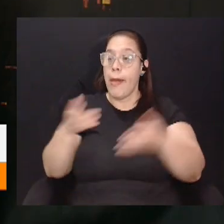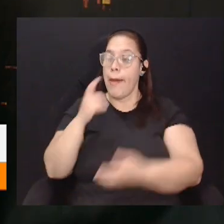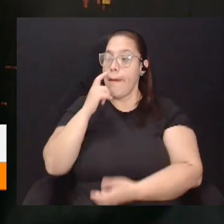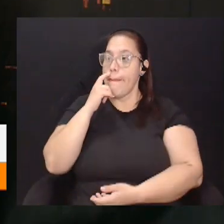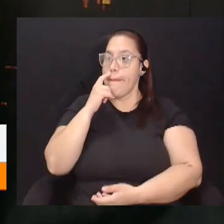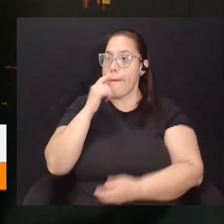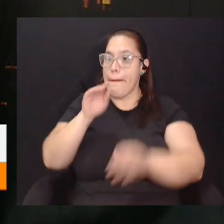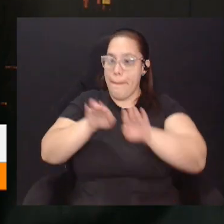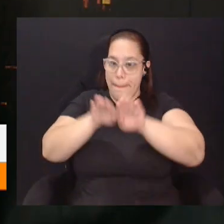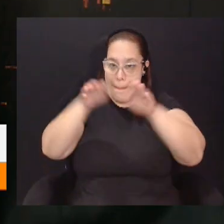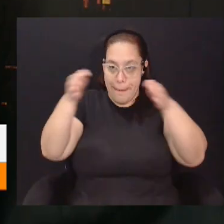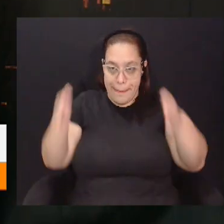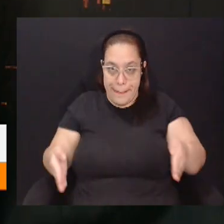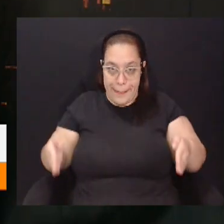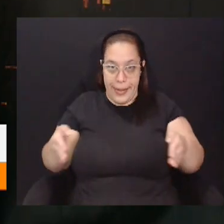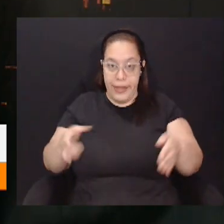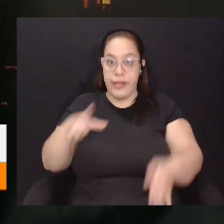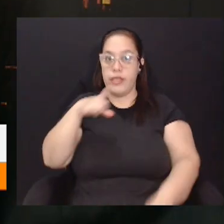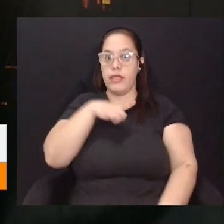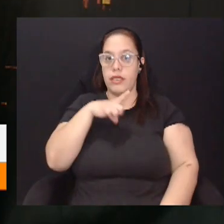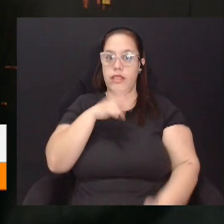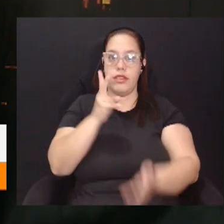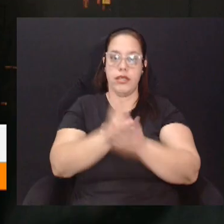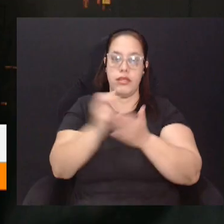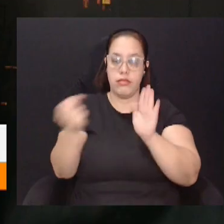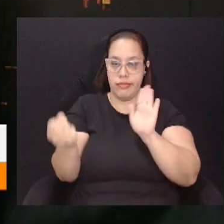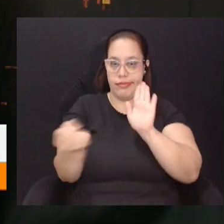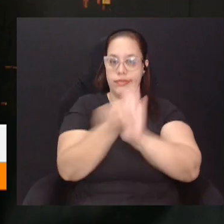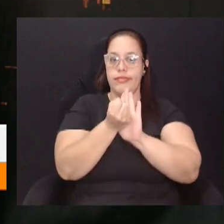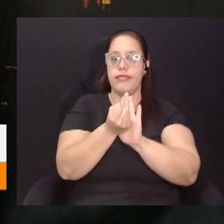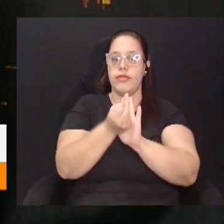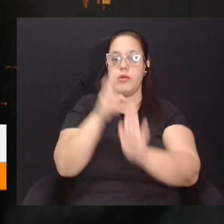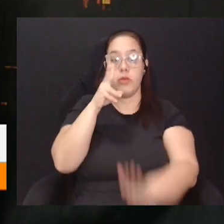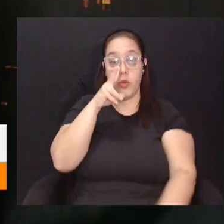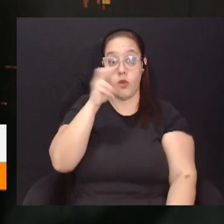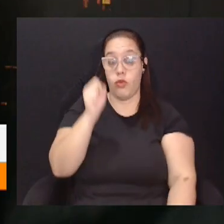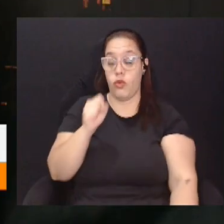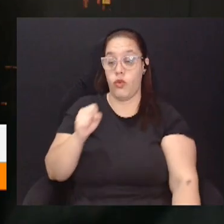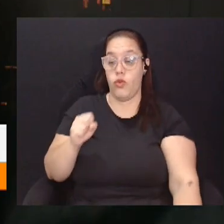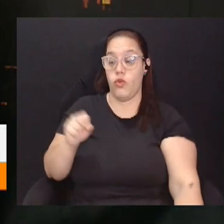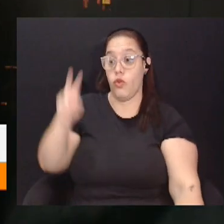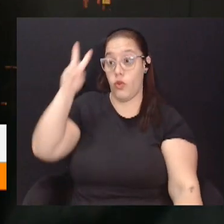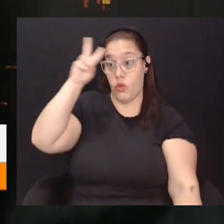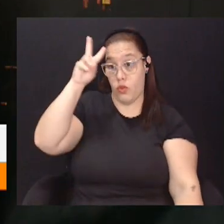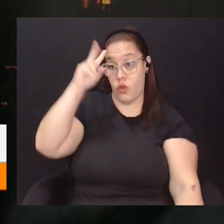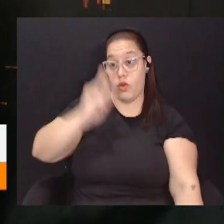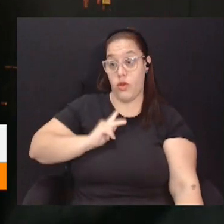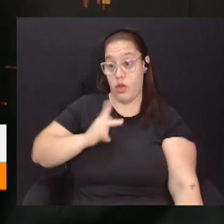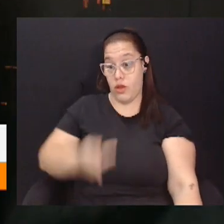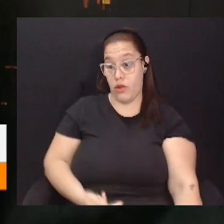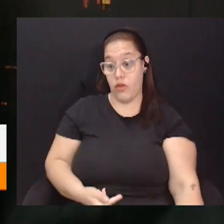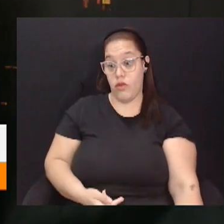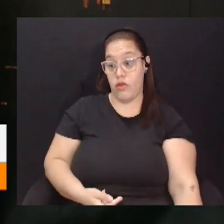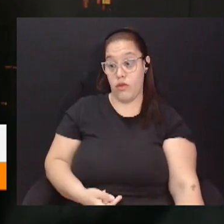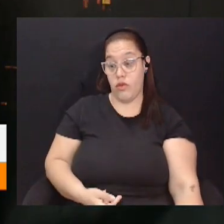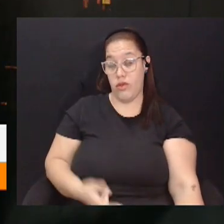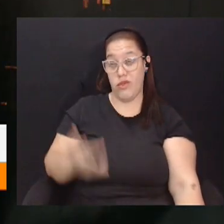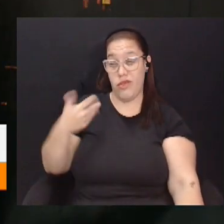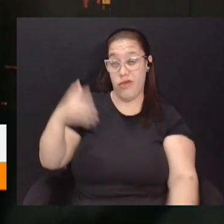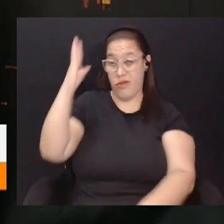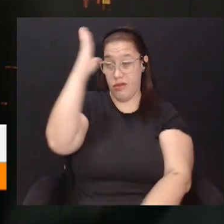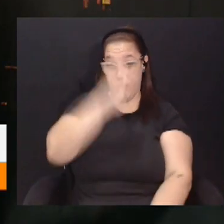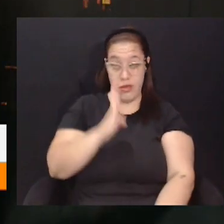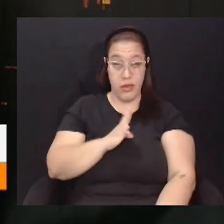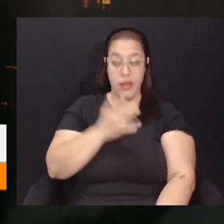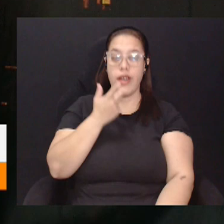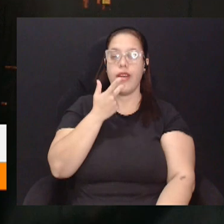mesa sempre tem um papel simbólico muito forte nas tradições humanas. Se a gente puxar aqui para o Brasil, então nem se fala,